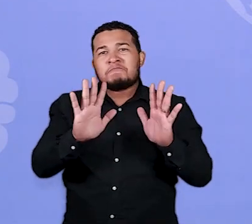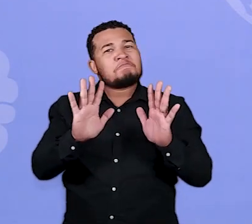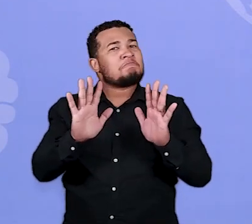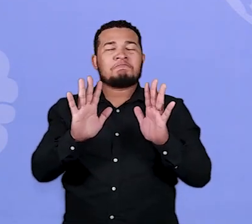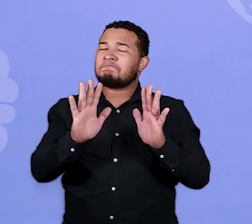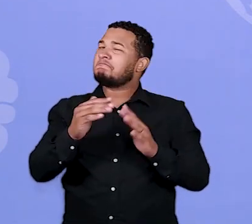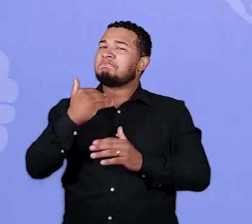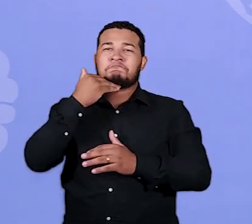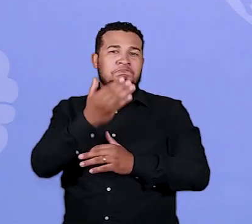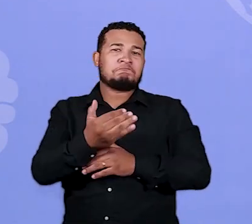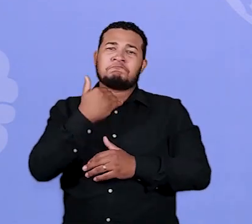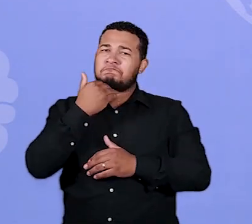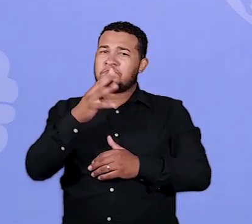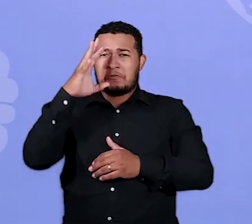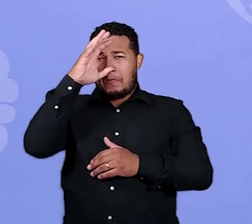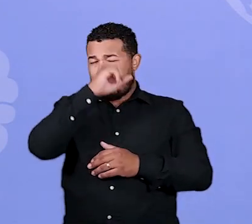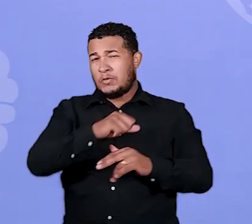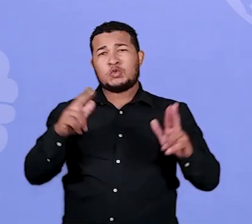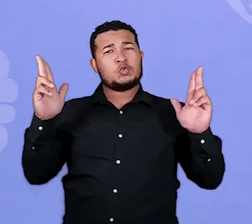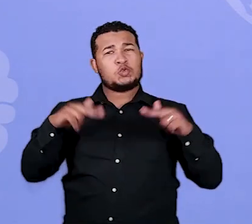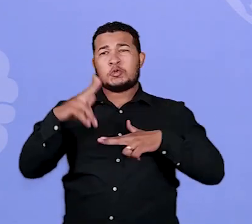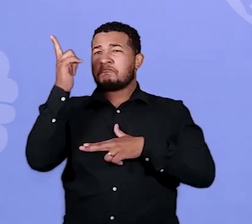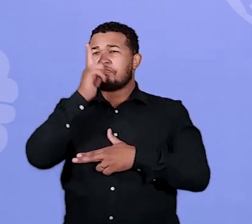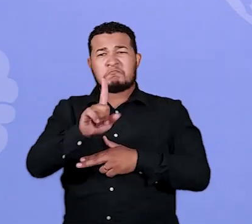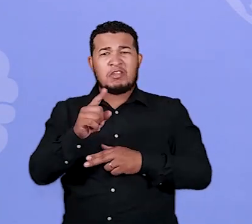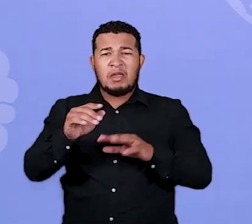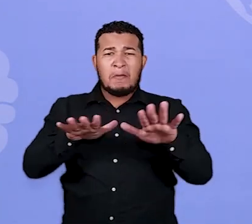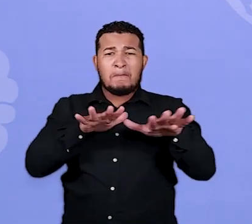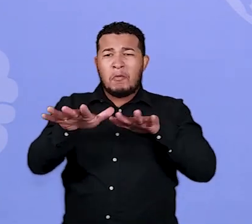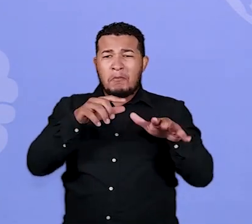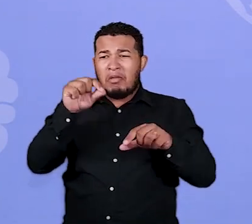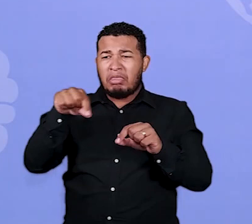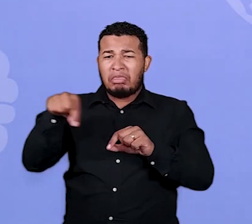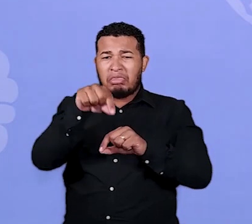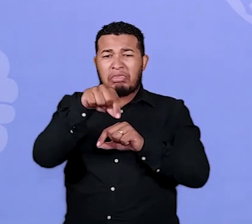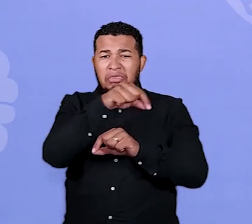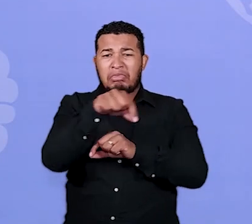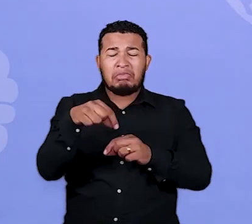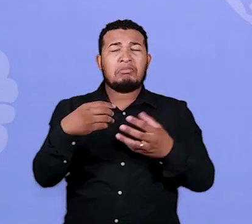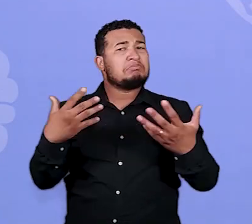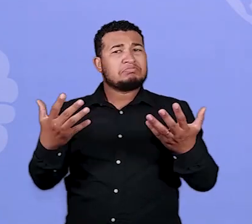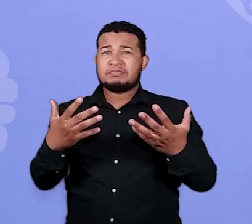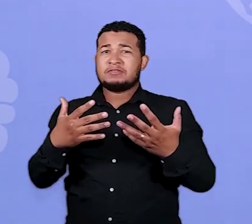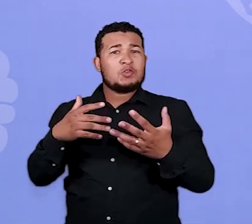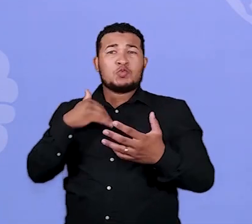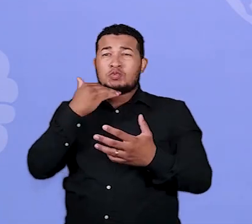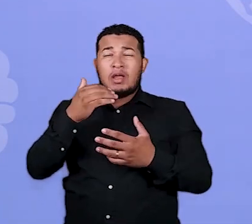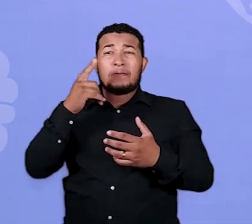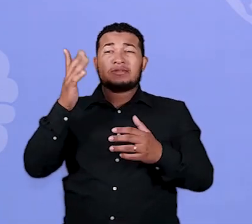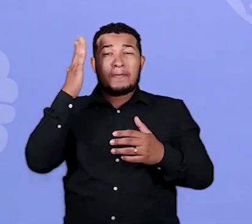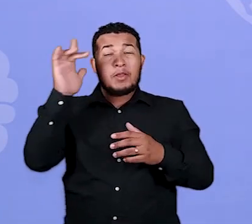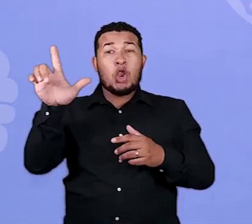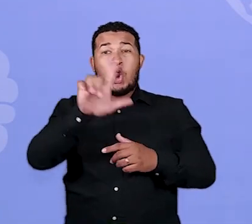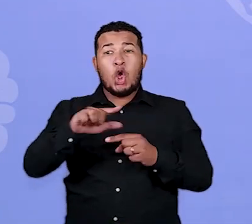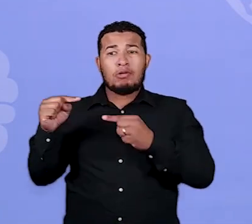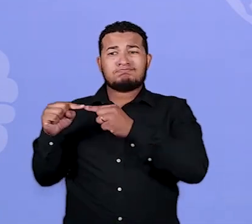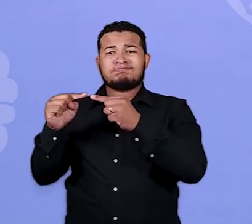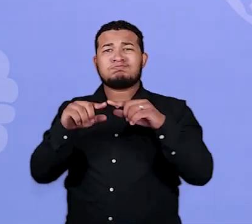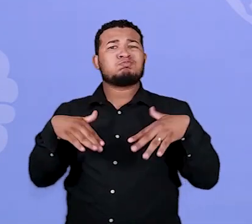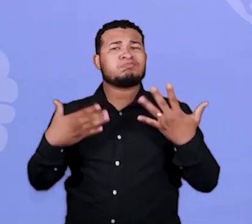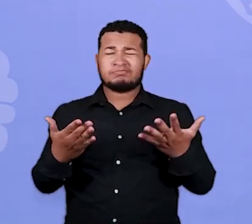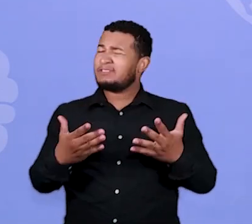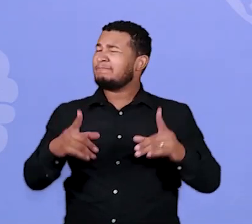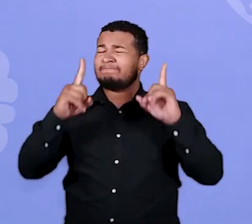a jogar, mas eu nunca consegui aprender. Eu não consigo entender o movimento dessas peças, eu não consigo compreender a lógica